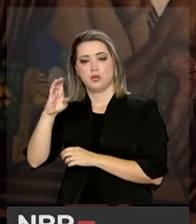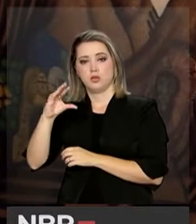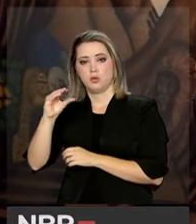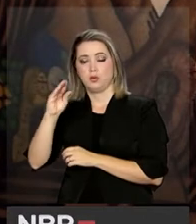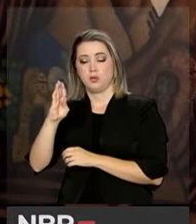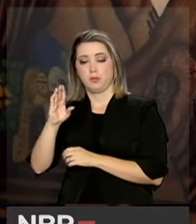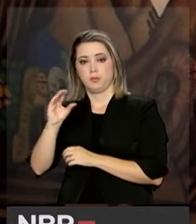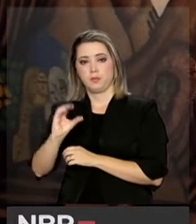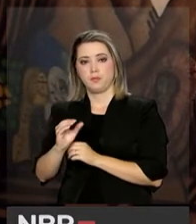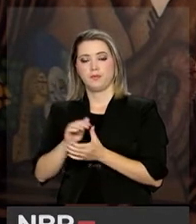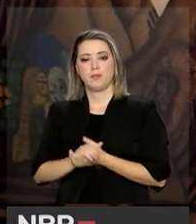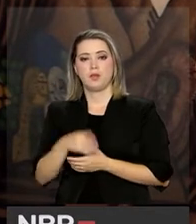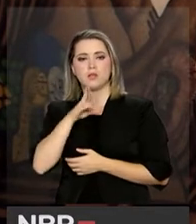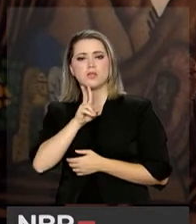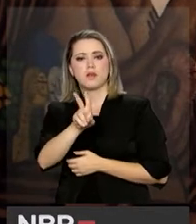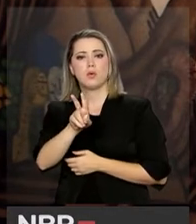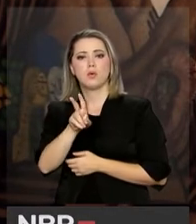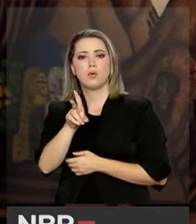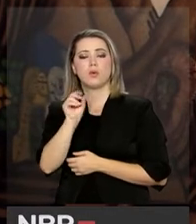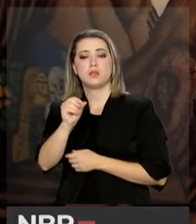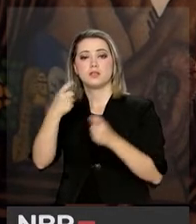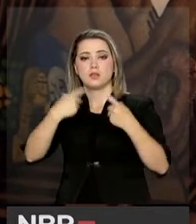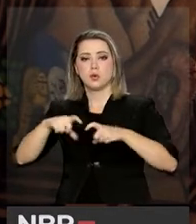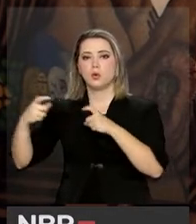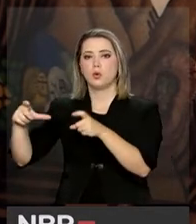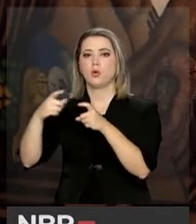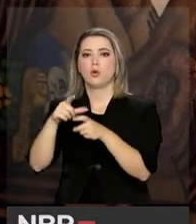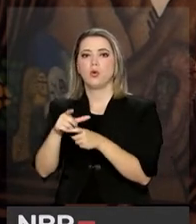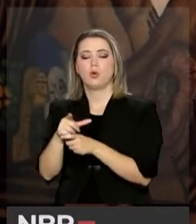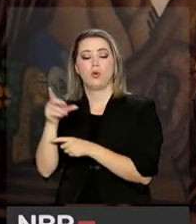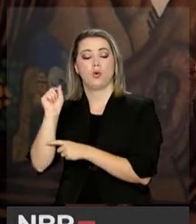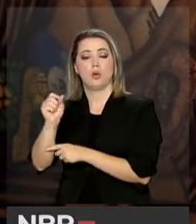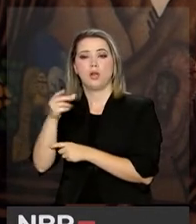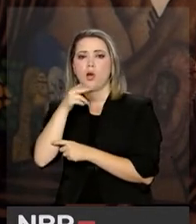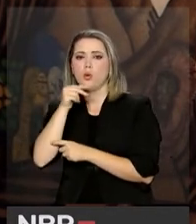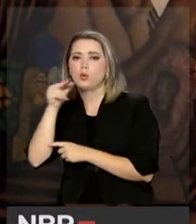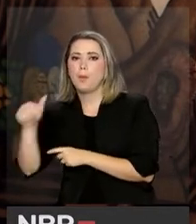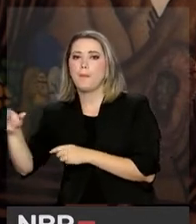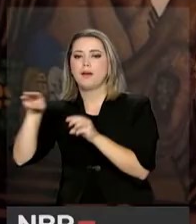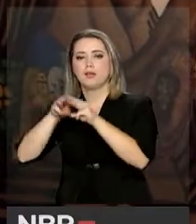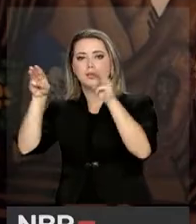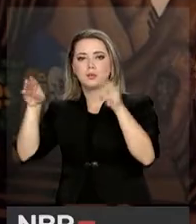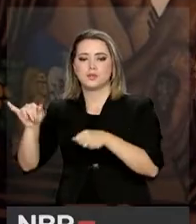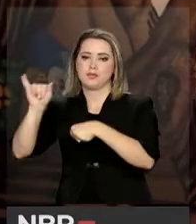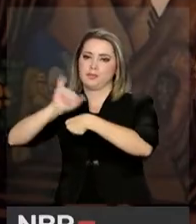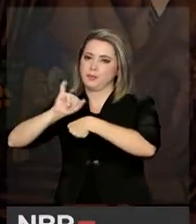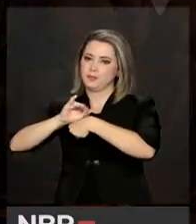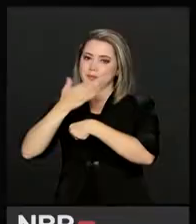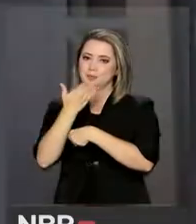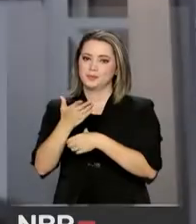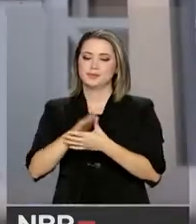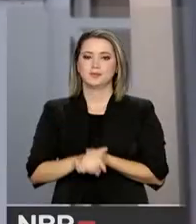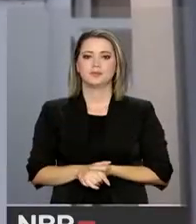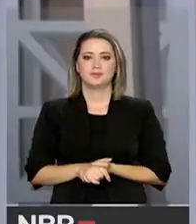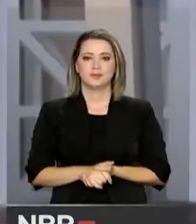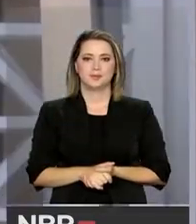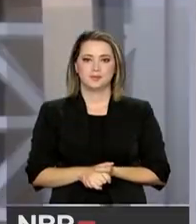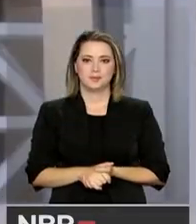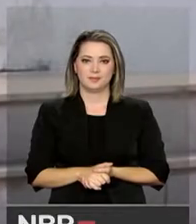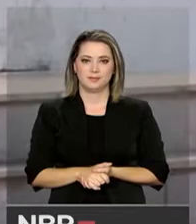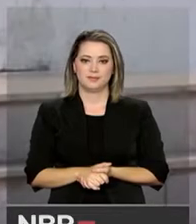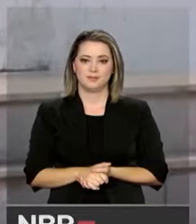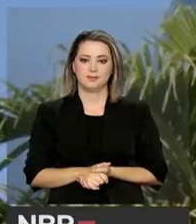vai conhecer o Centro Dragão do Mar, um museu super versátil que fica lá na capital cearense. Olha só.